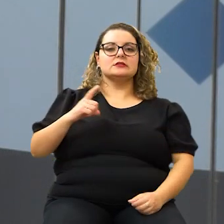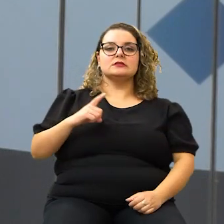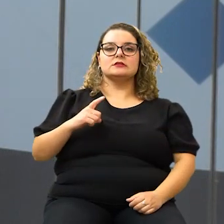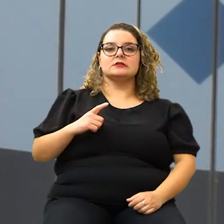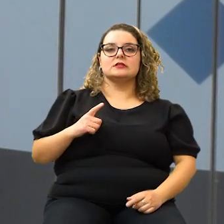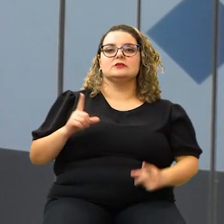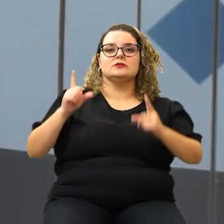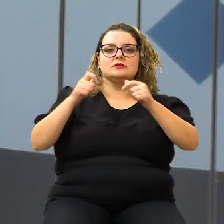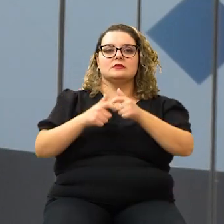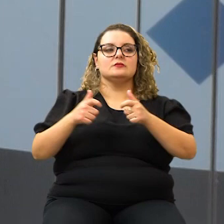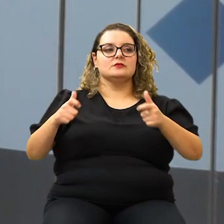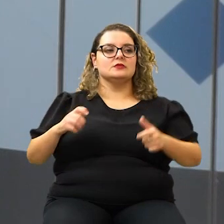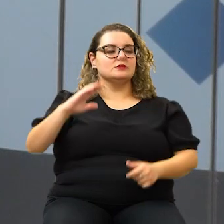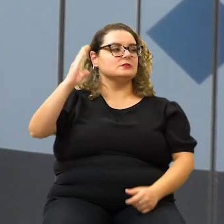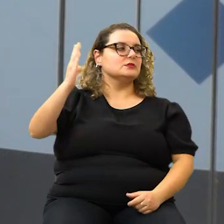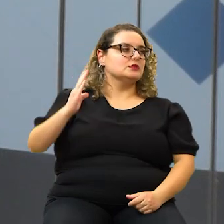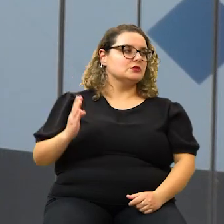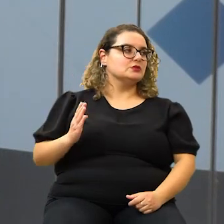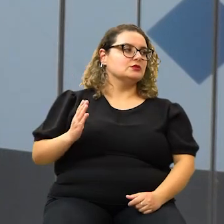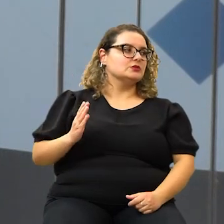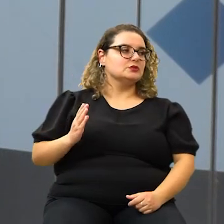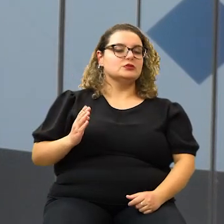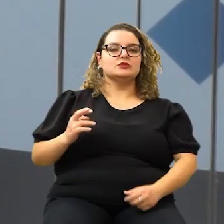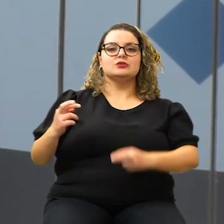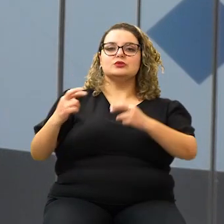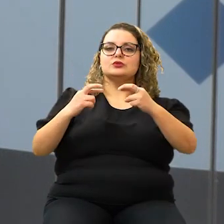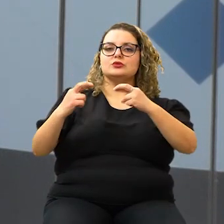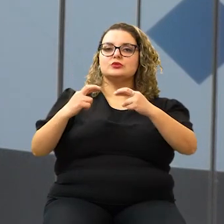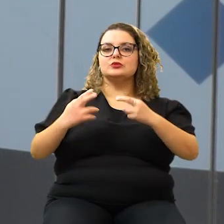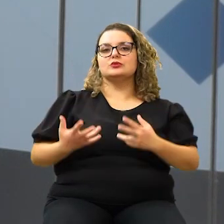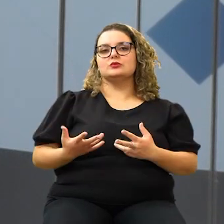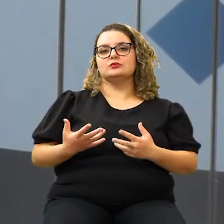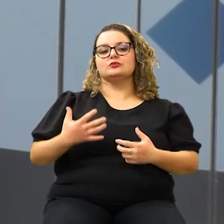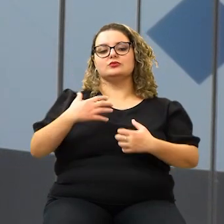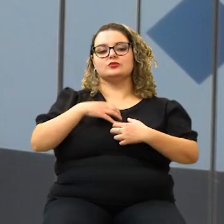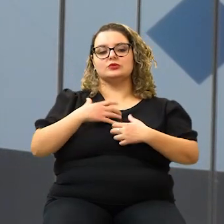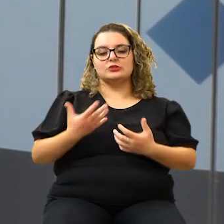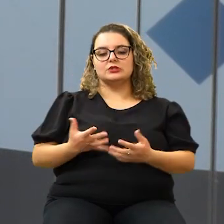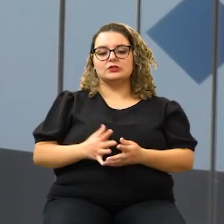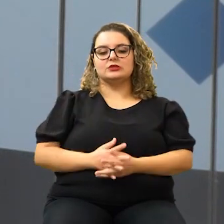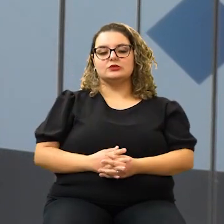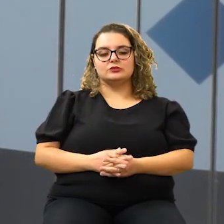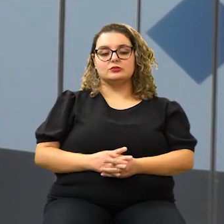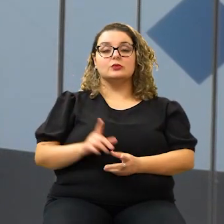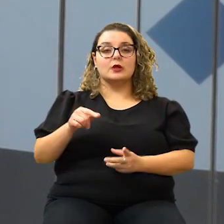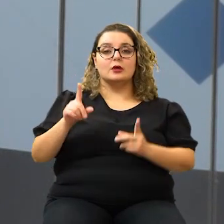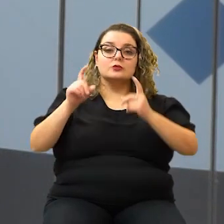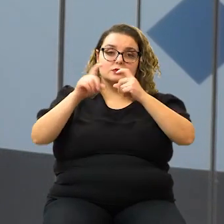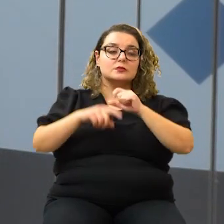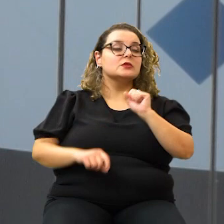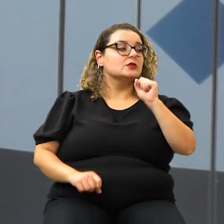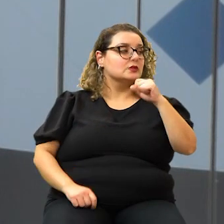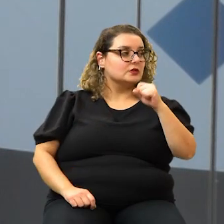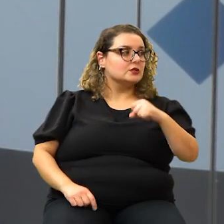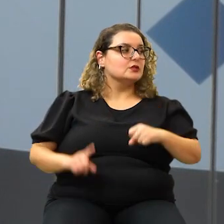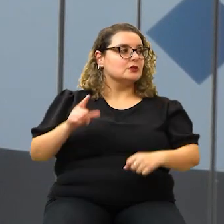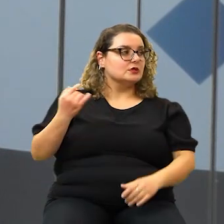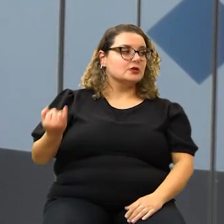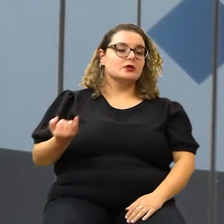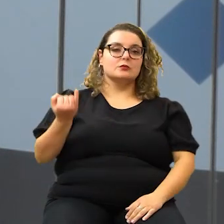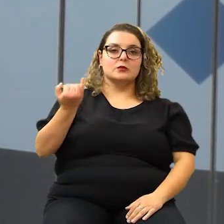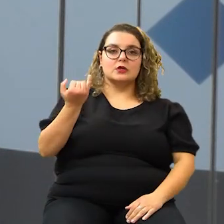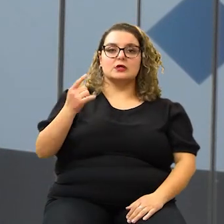por exemplo, de pontos de monitoramento das condições, né? Isso é um desafio e isso é muito importante, então a gente precisa